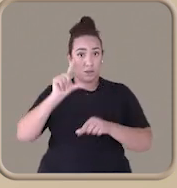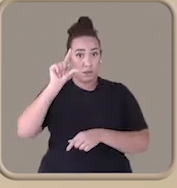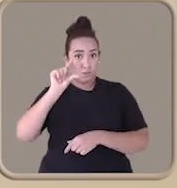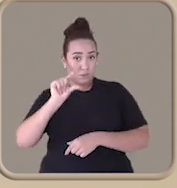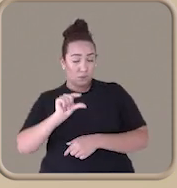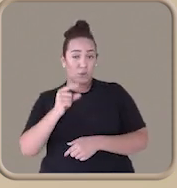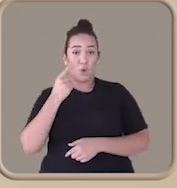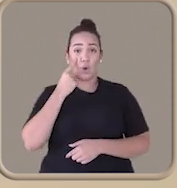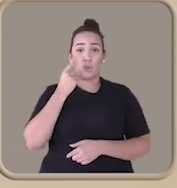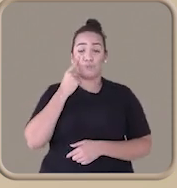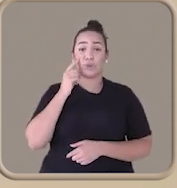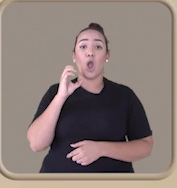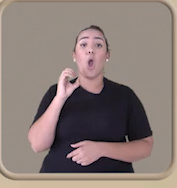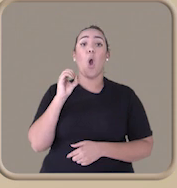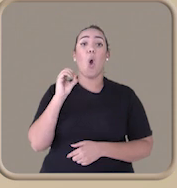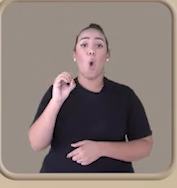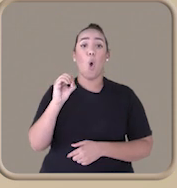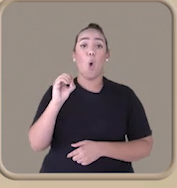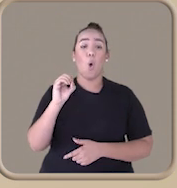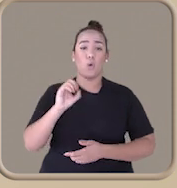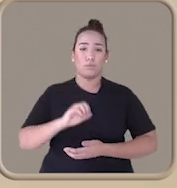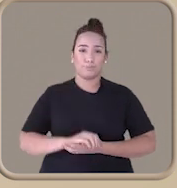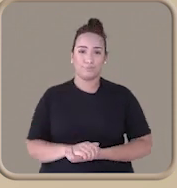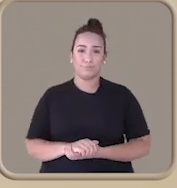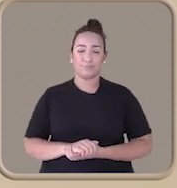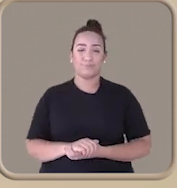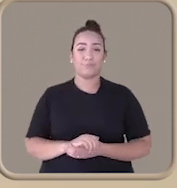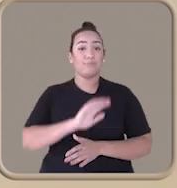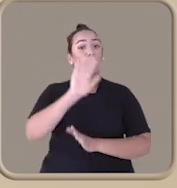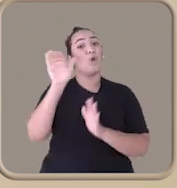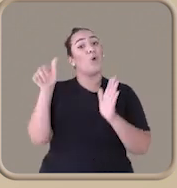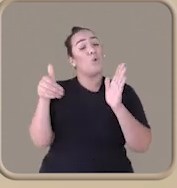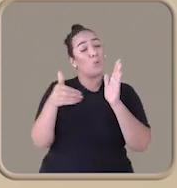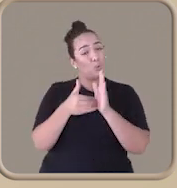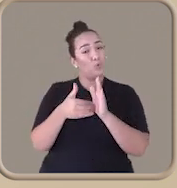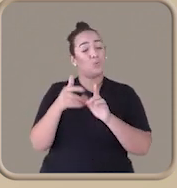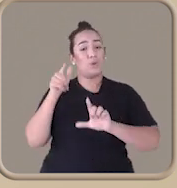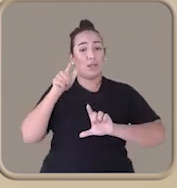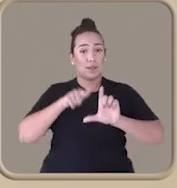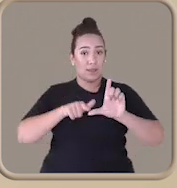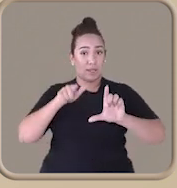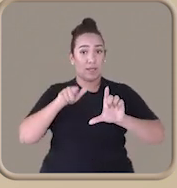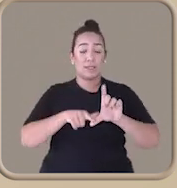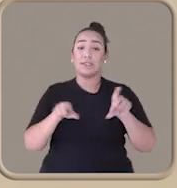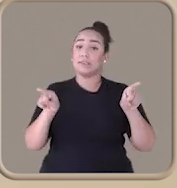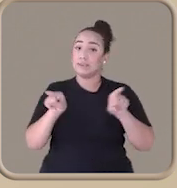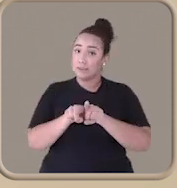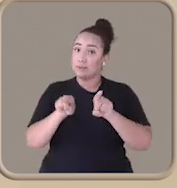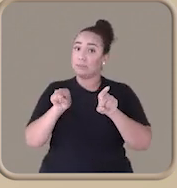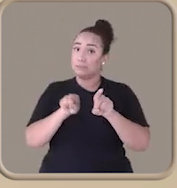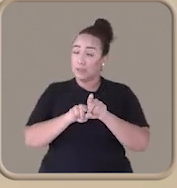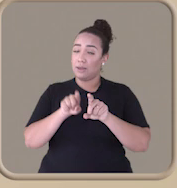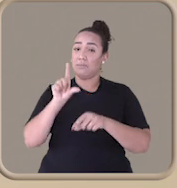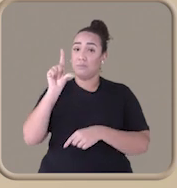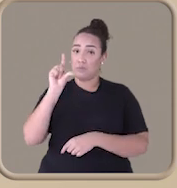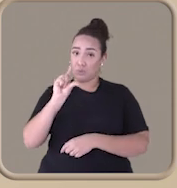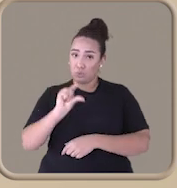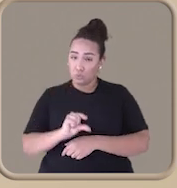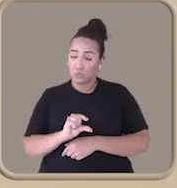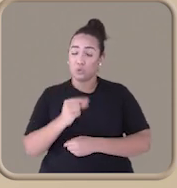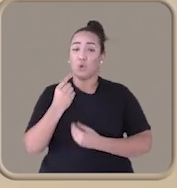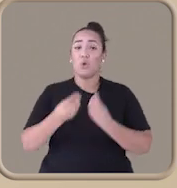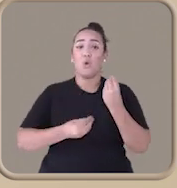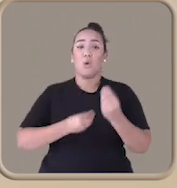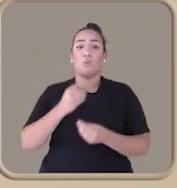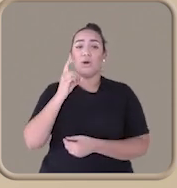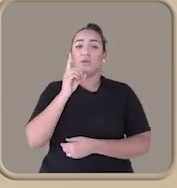Vamos pronunciar? O. E por último, temos essa letra que também está escrita em letra minúscula. Pronuncie